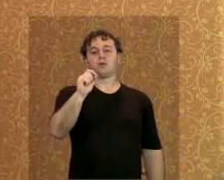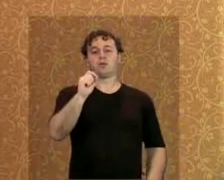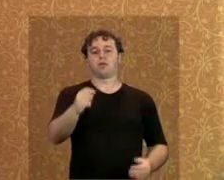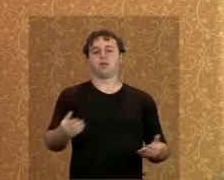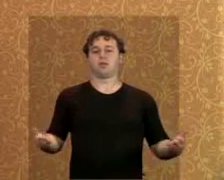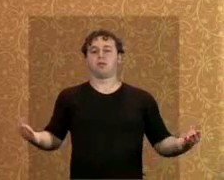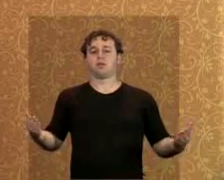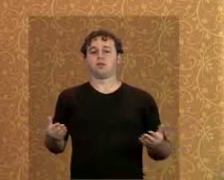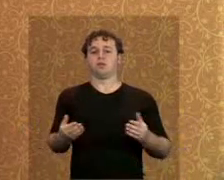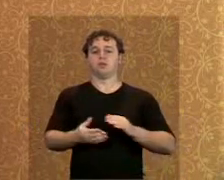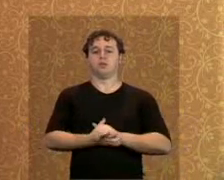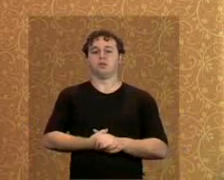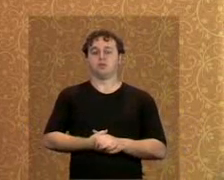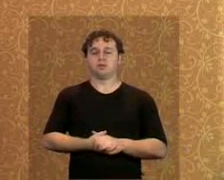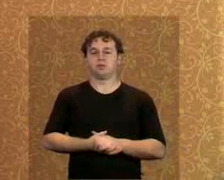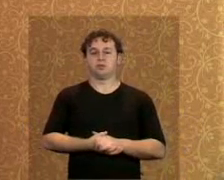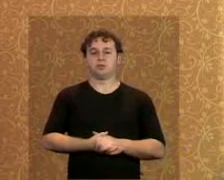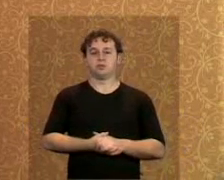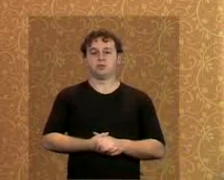quer apresentar para o Brasil?